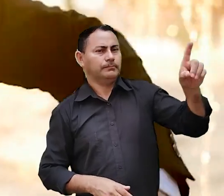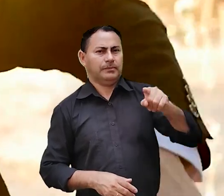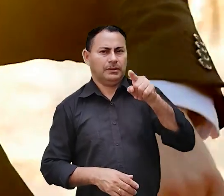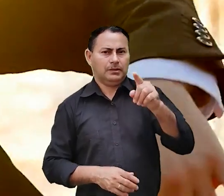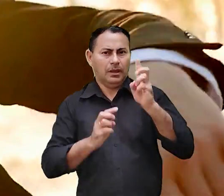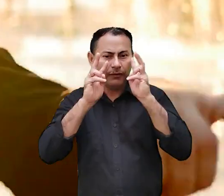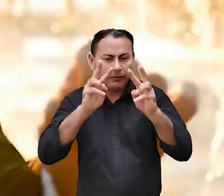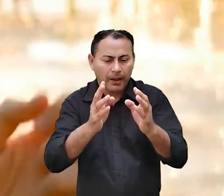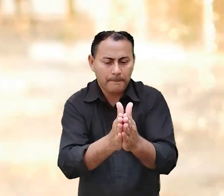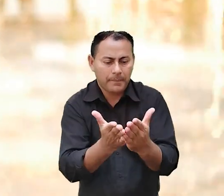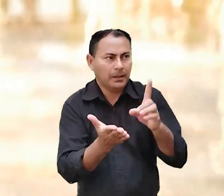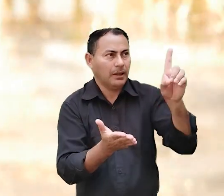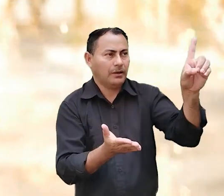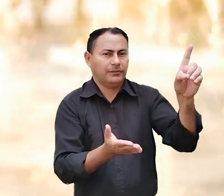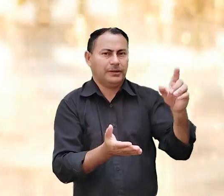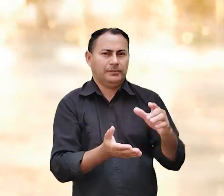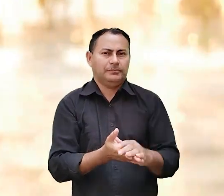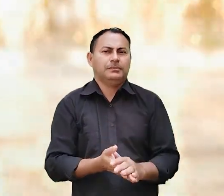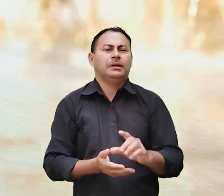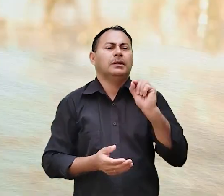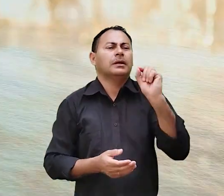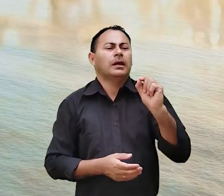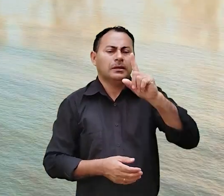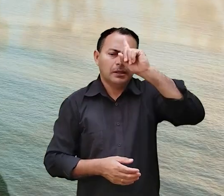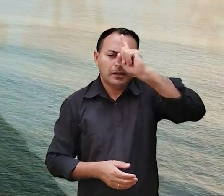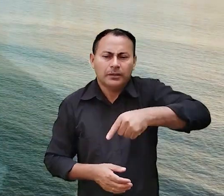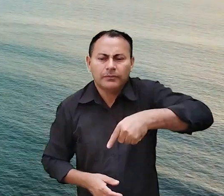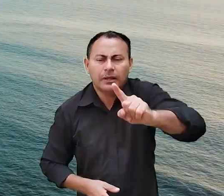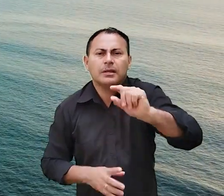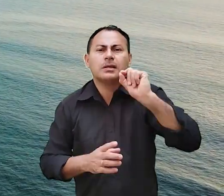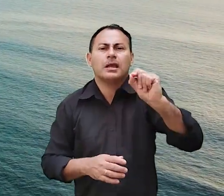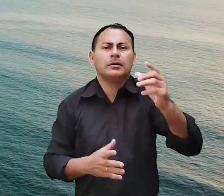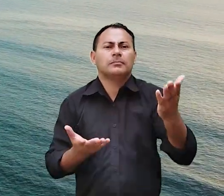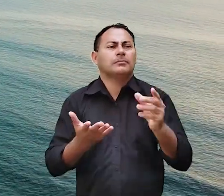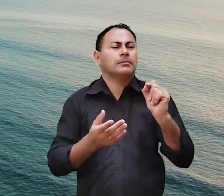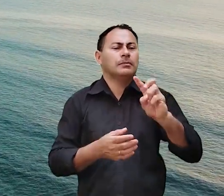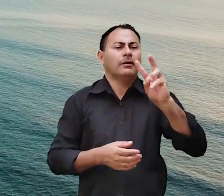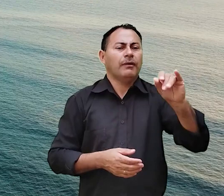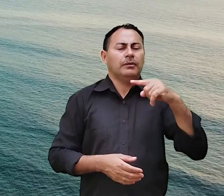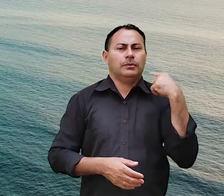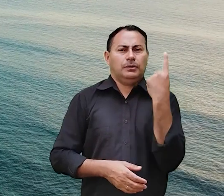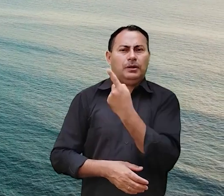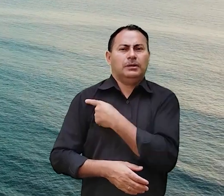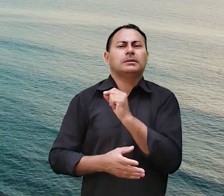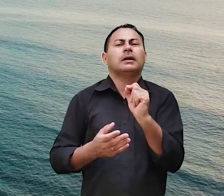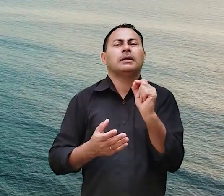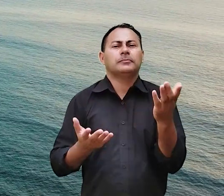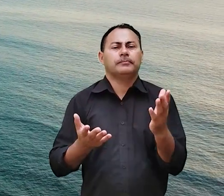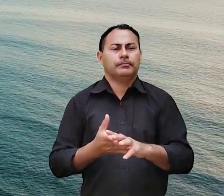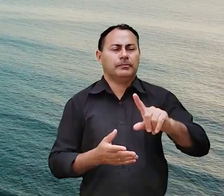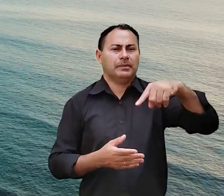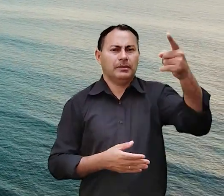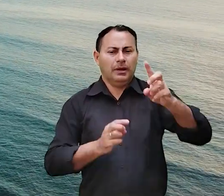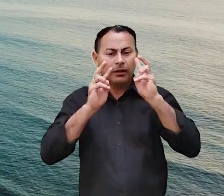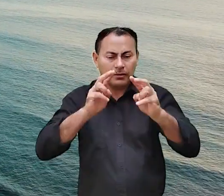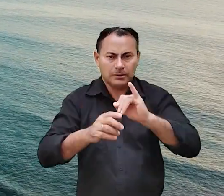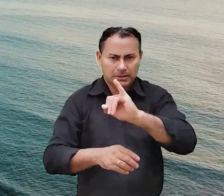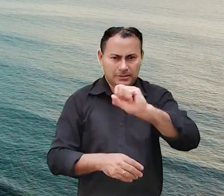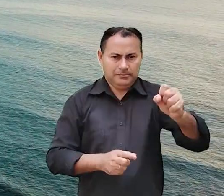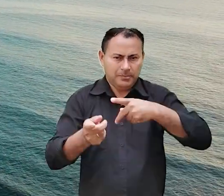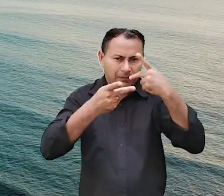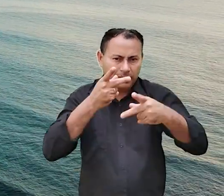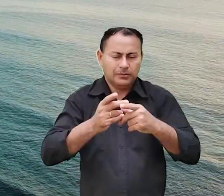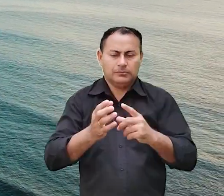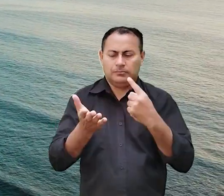Deus você ouve as palavras quem enviarei Quem irá por nós depois ouvimos